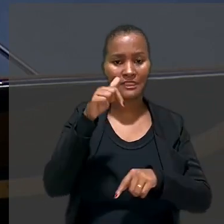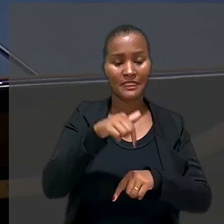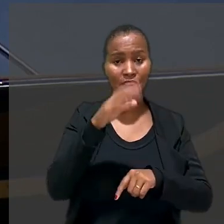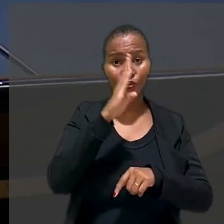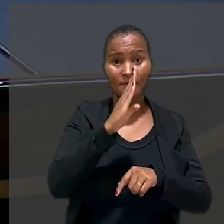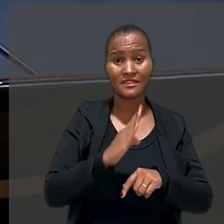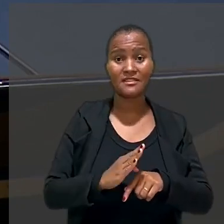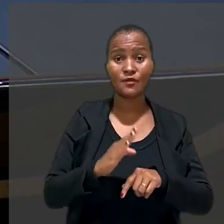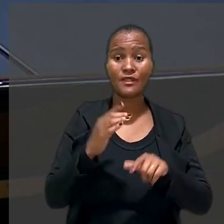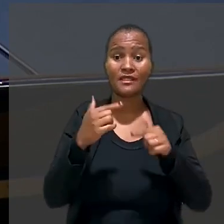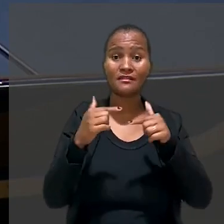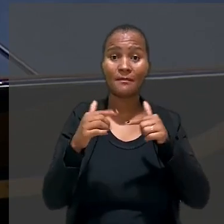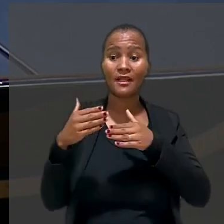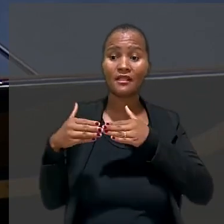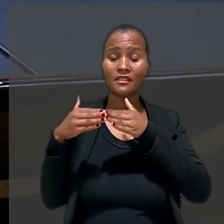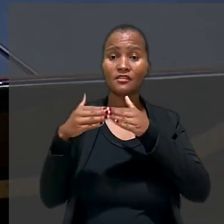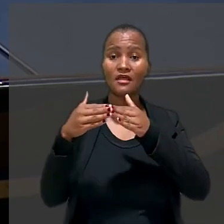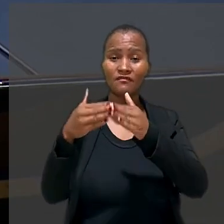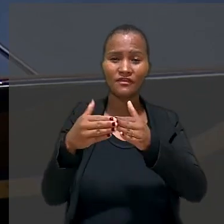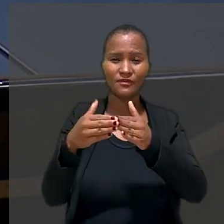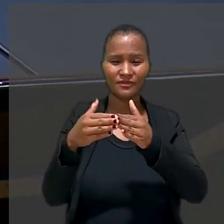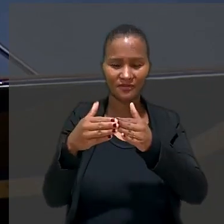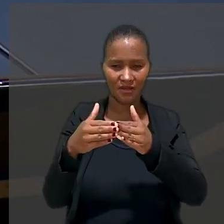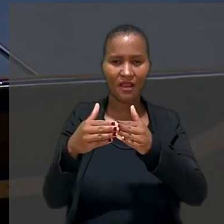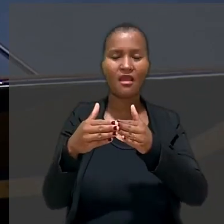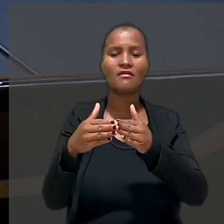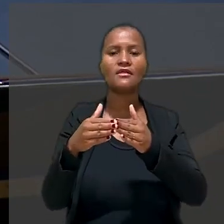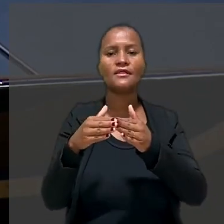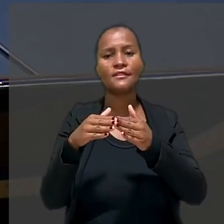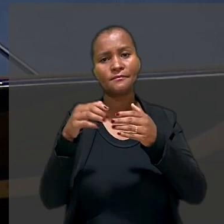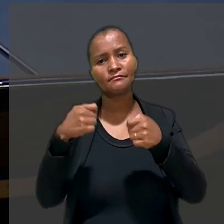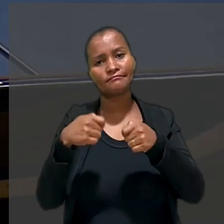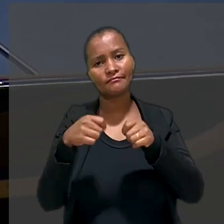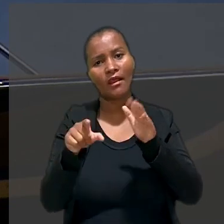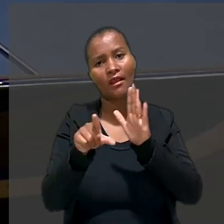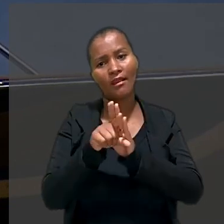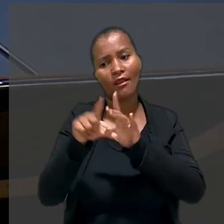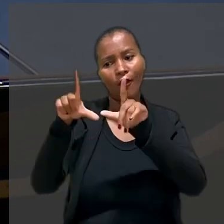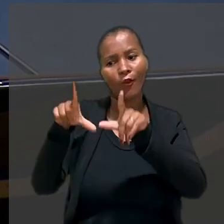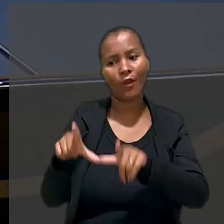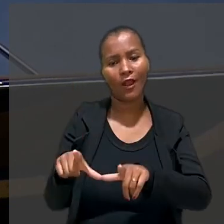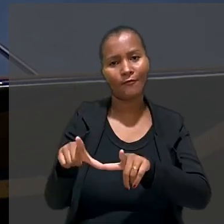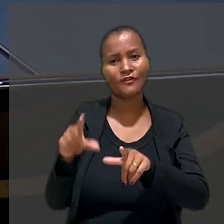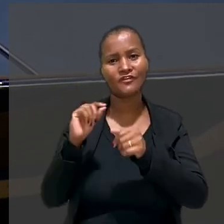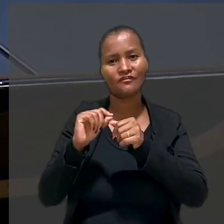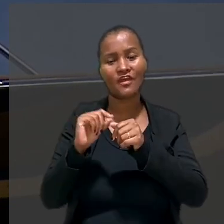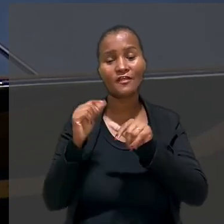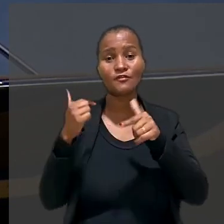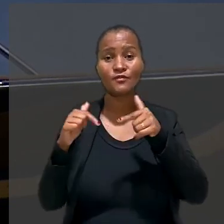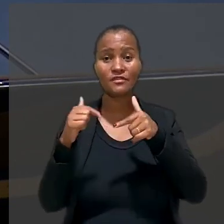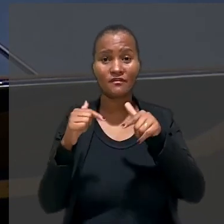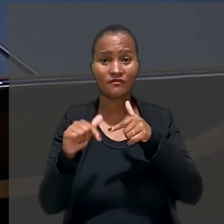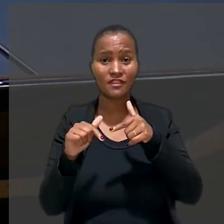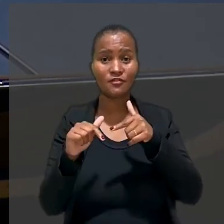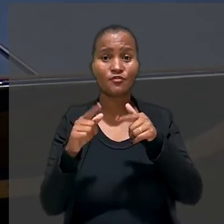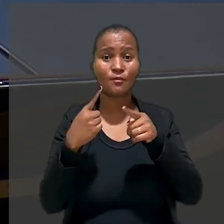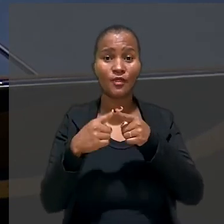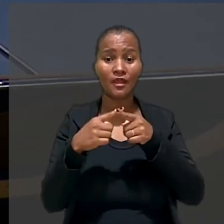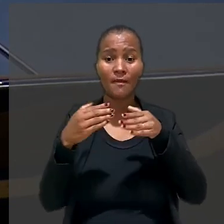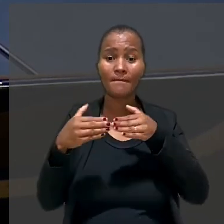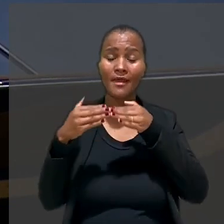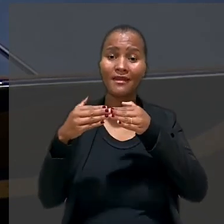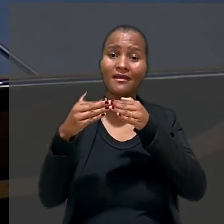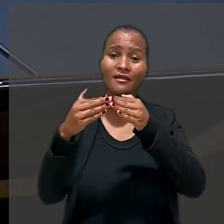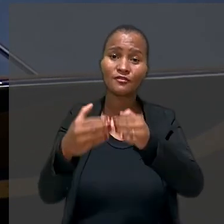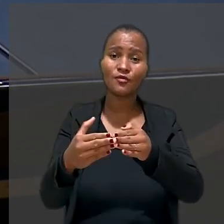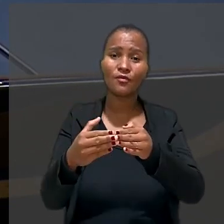aos empregados do Brasil que trabalhem em navio de cruzeiro, devendo incidir a lei local da prestação de serviço, já